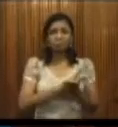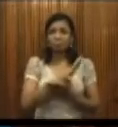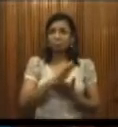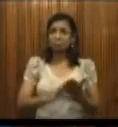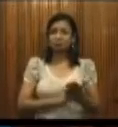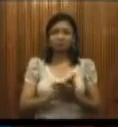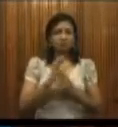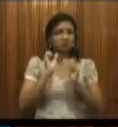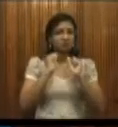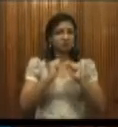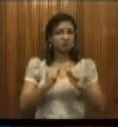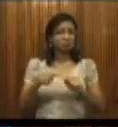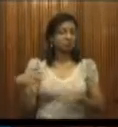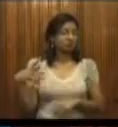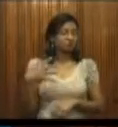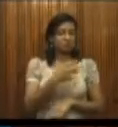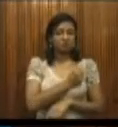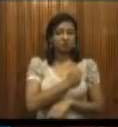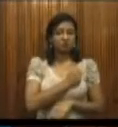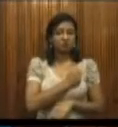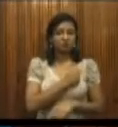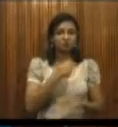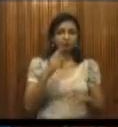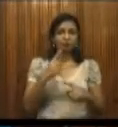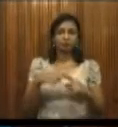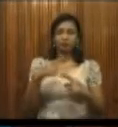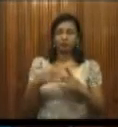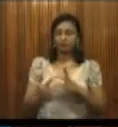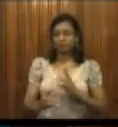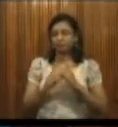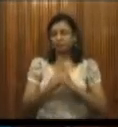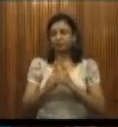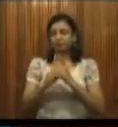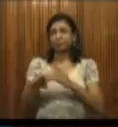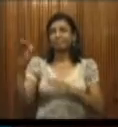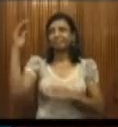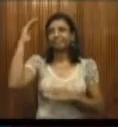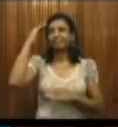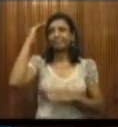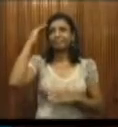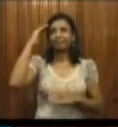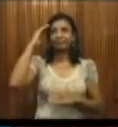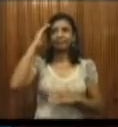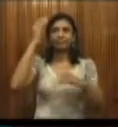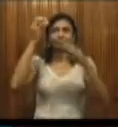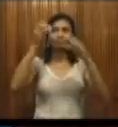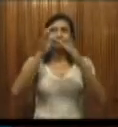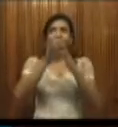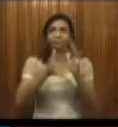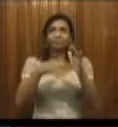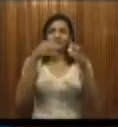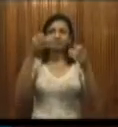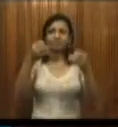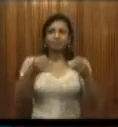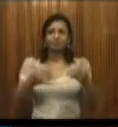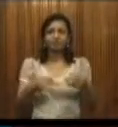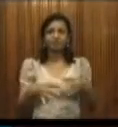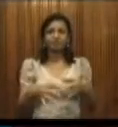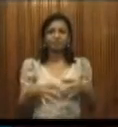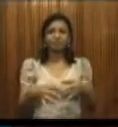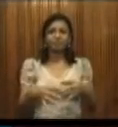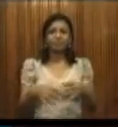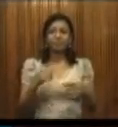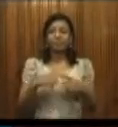Os discípulos entendem o que Jesus está dizendo. Eles entendem, olha Jesus, o Senhor está dizendo então que sozinho homem nenhum se